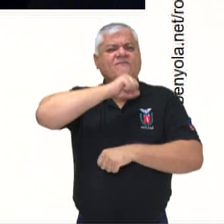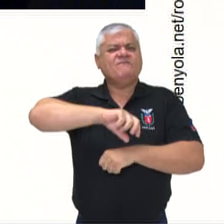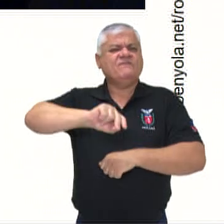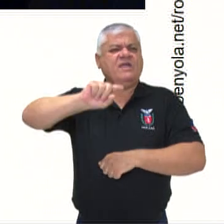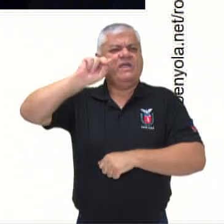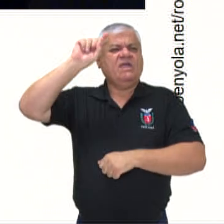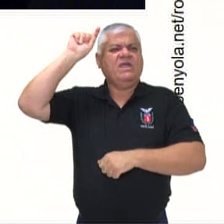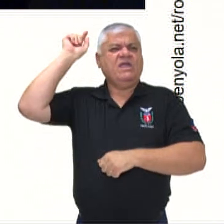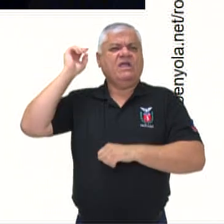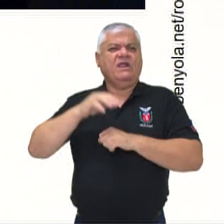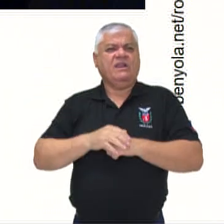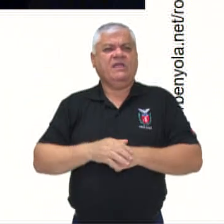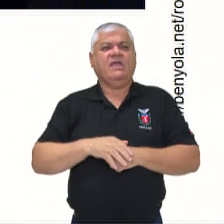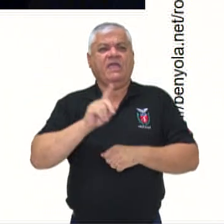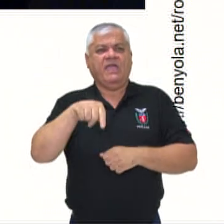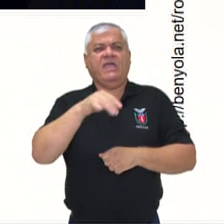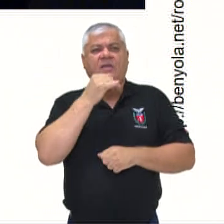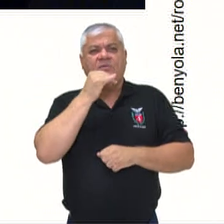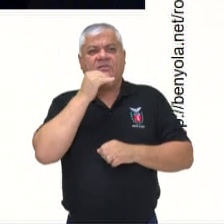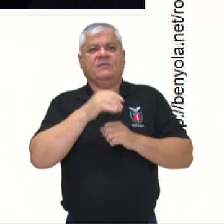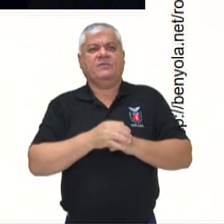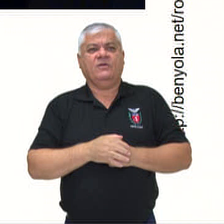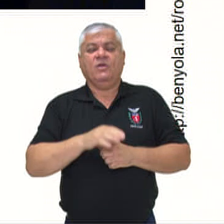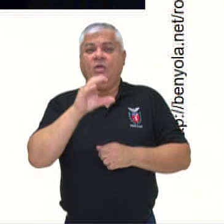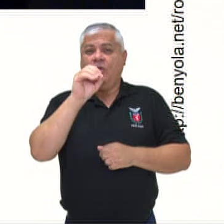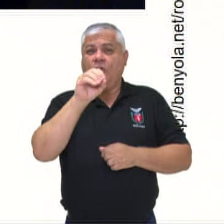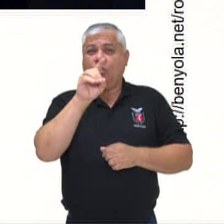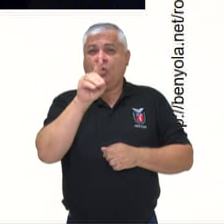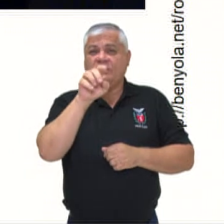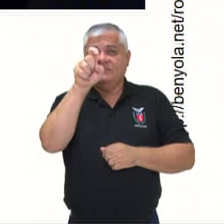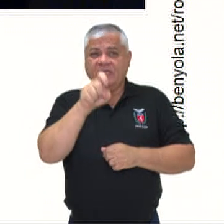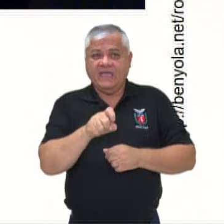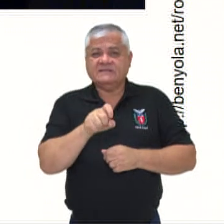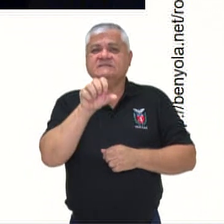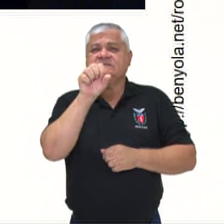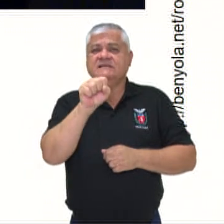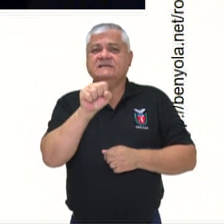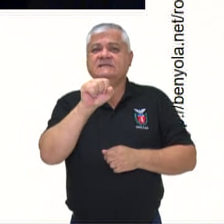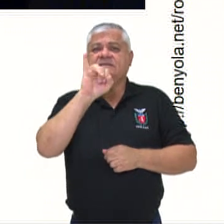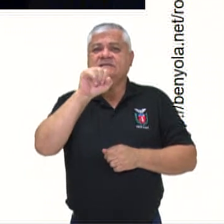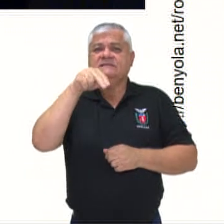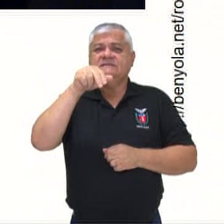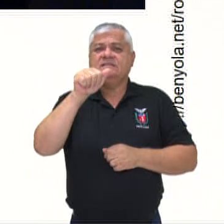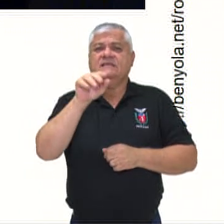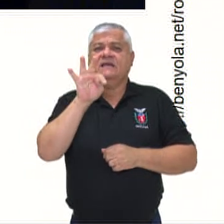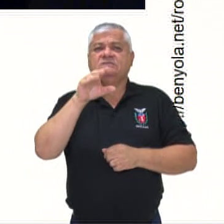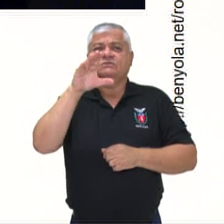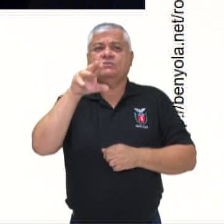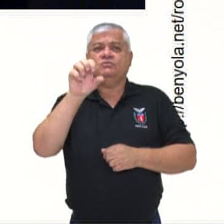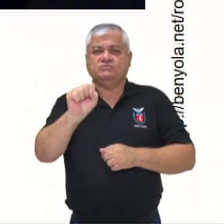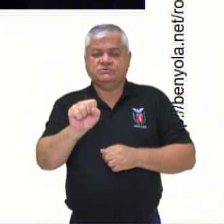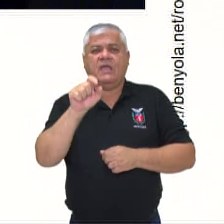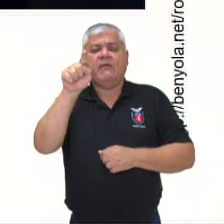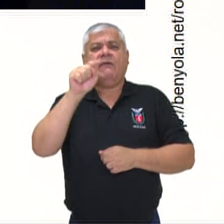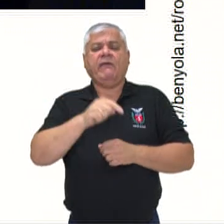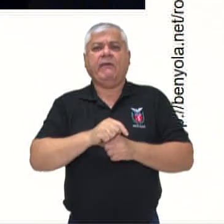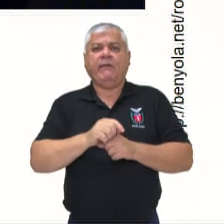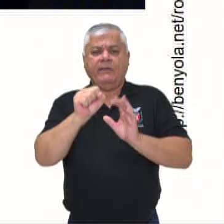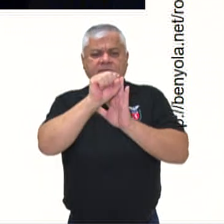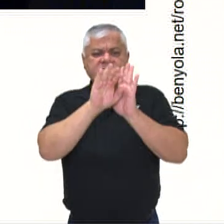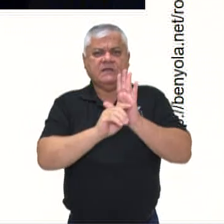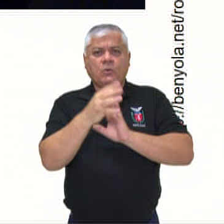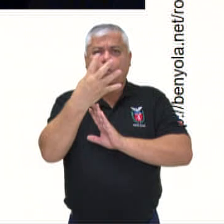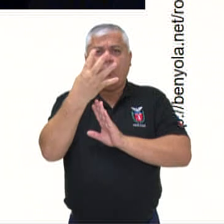chamado Codex Sinaiticus. E ele data do século IV depois de Cristo. Então ele